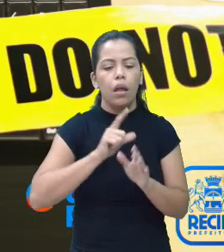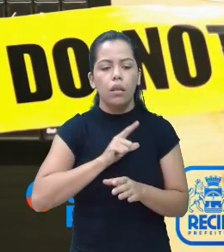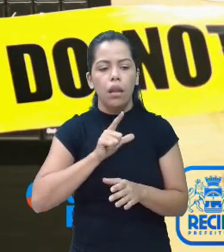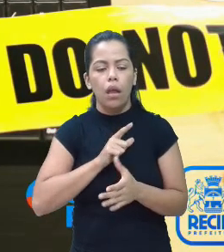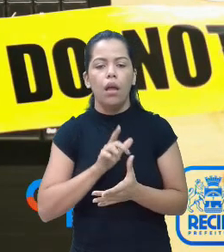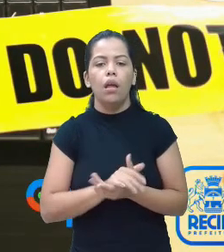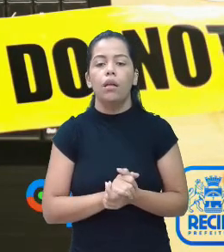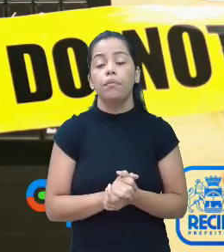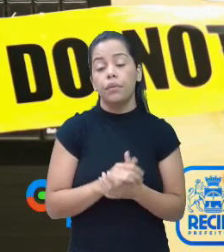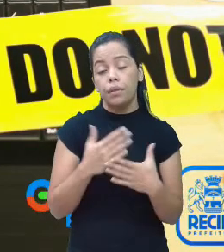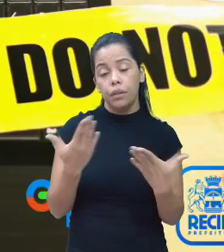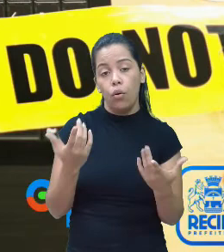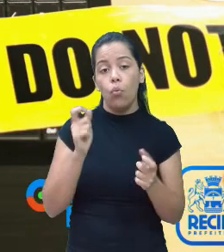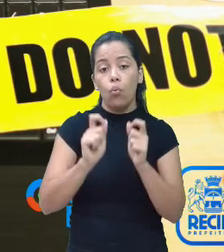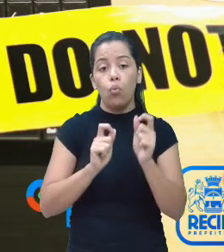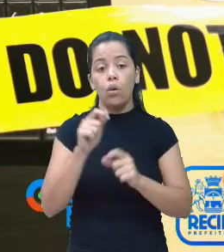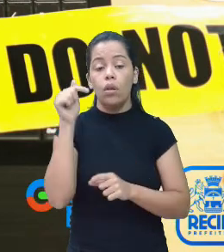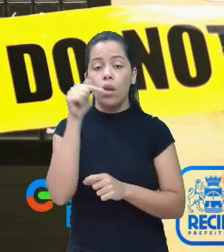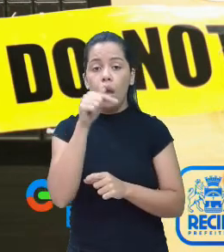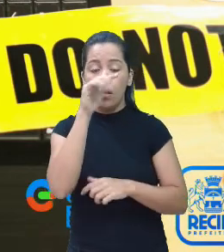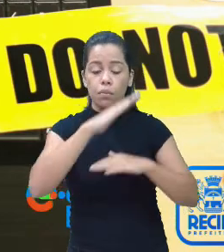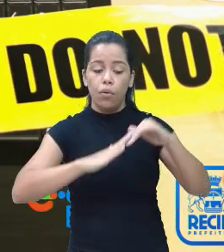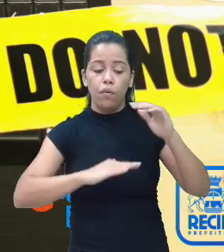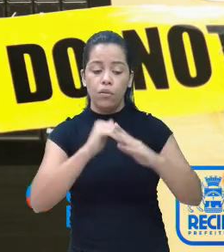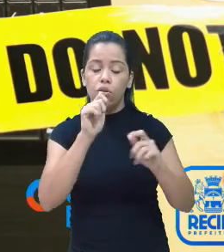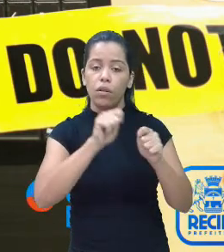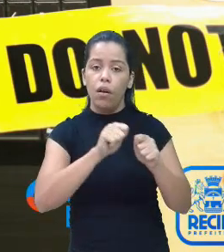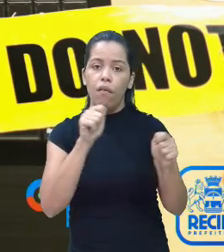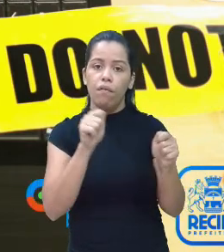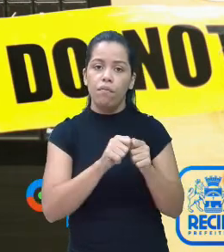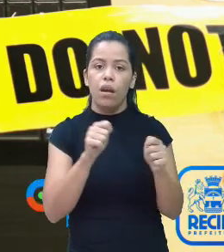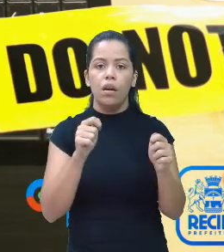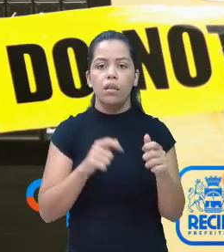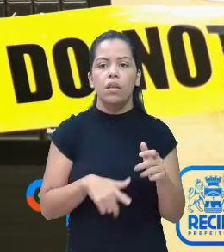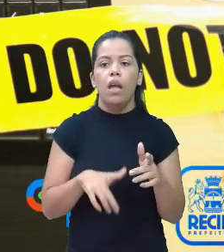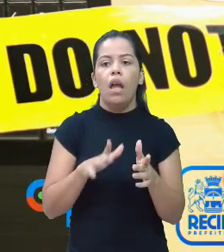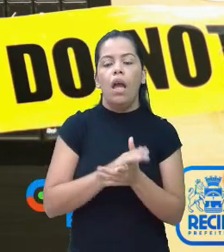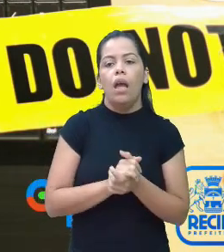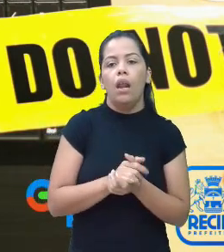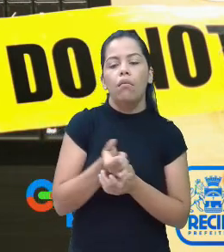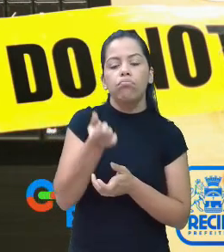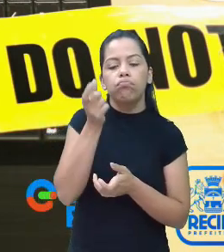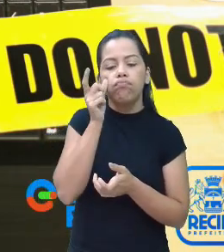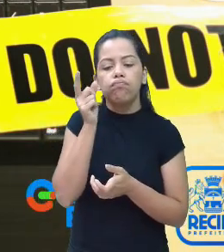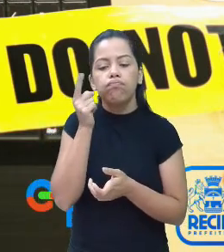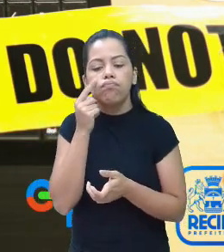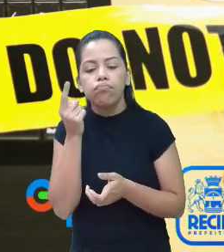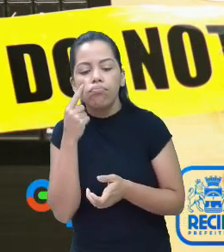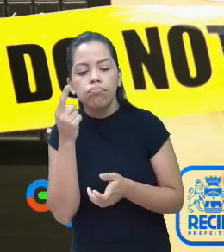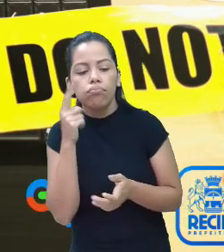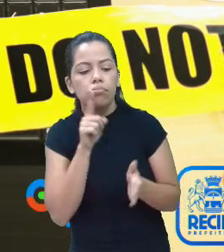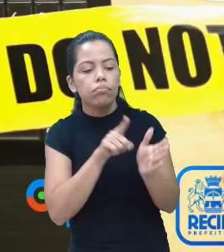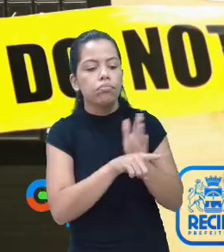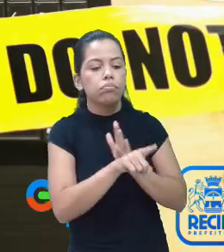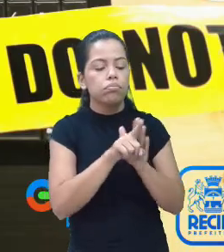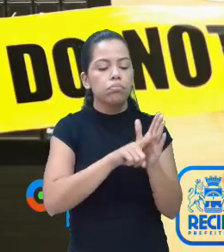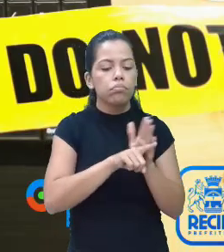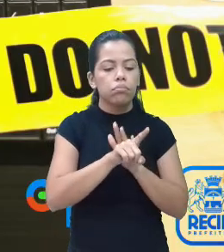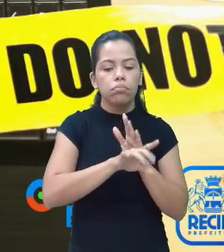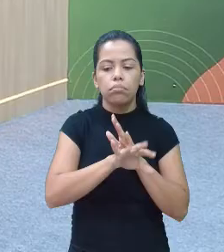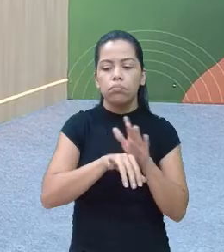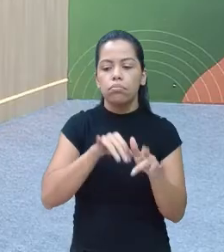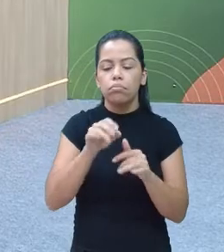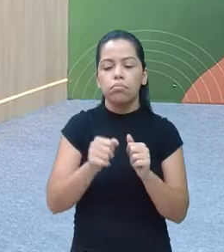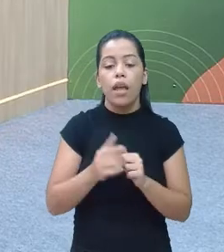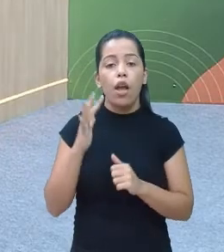faz? Ele é uma espécie de policial da internet. Ele analisa, investiga e resolve crimes cibernéticos.